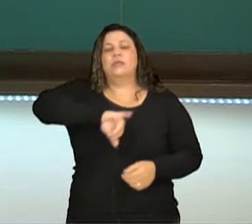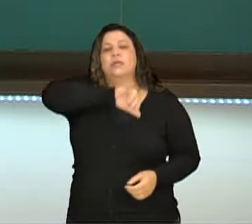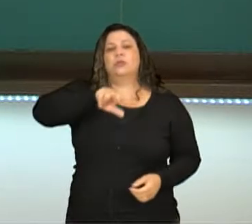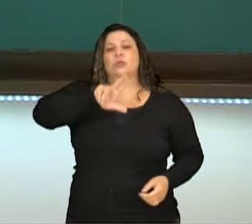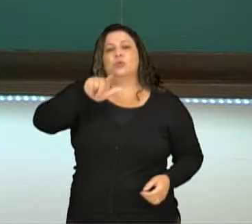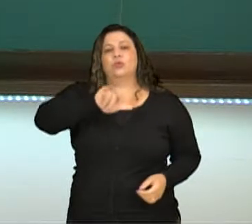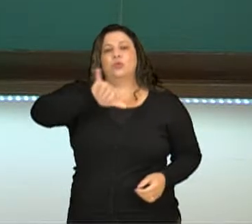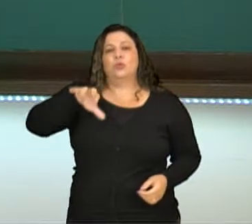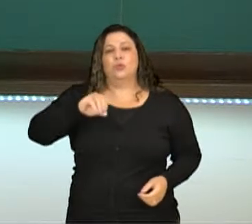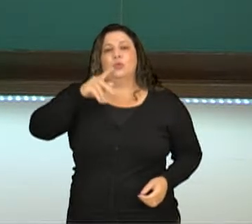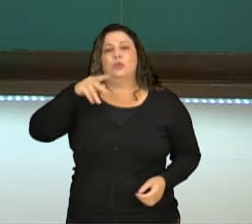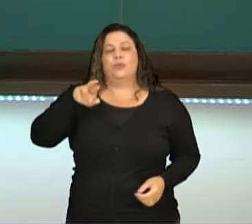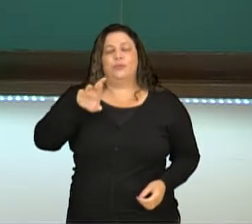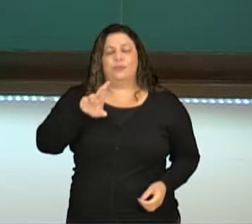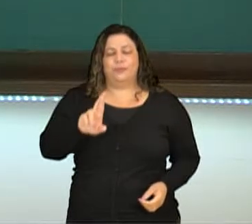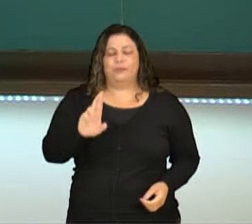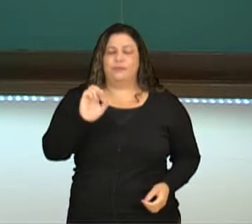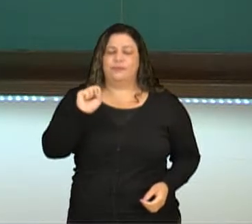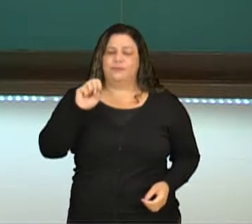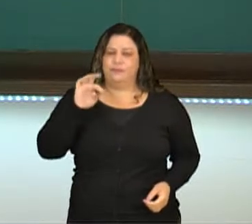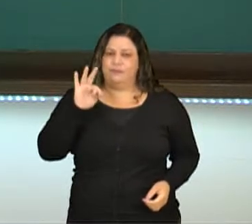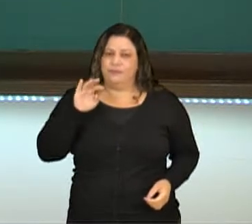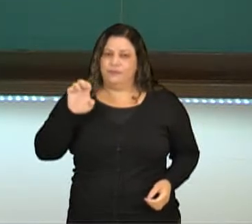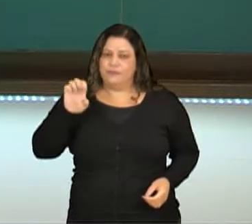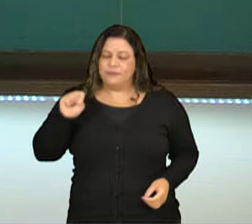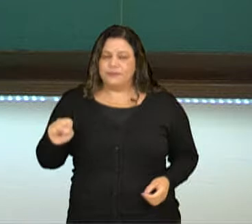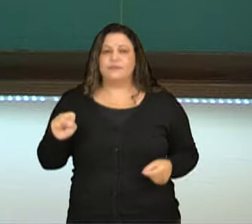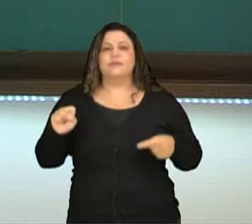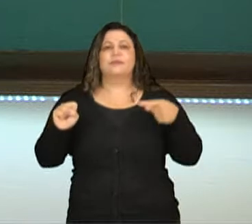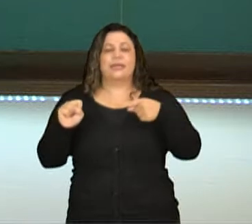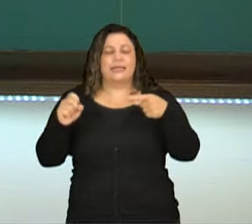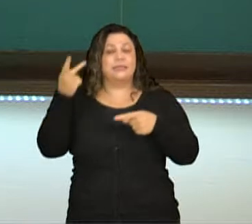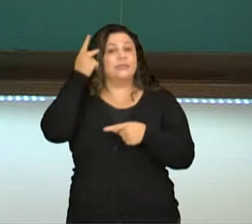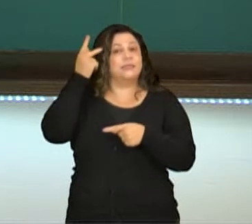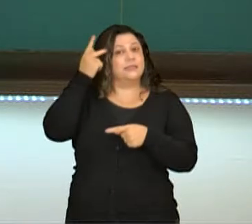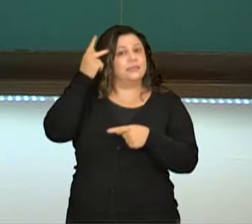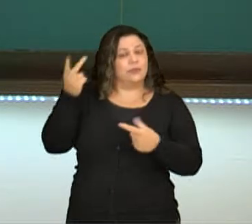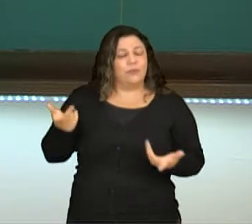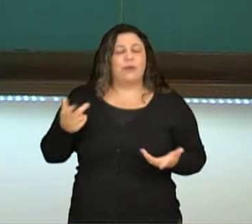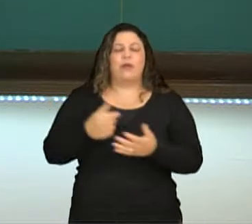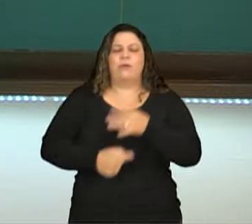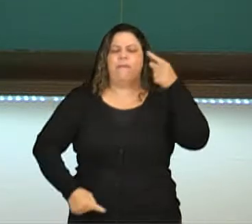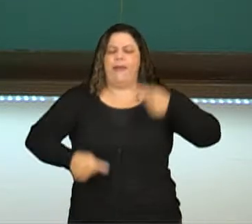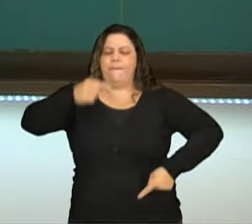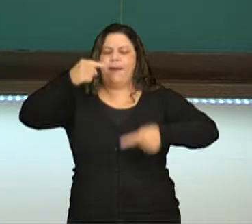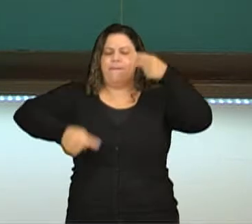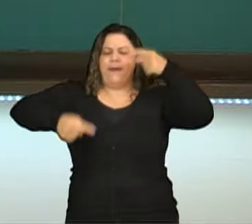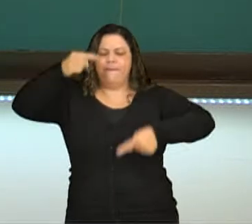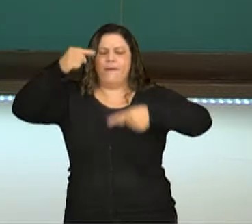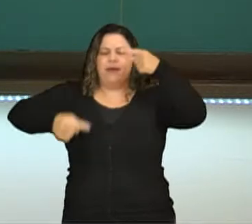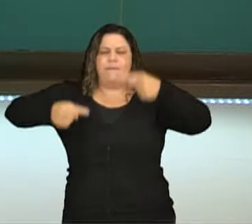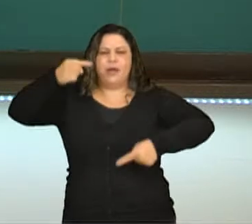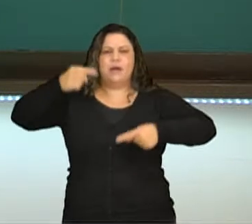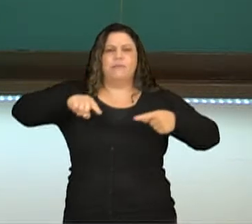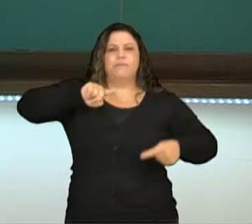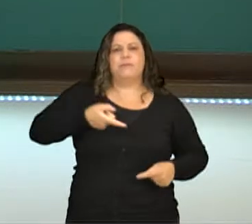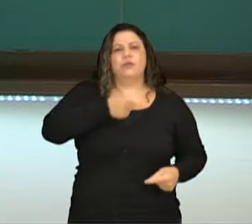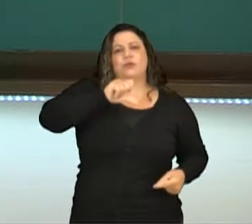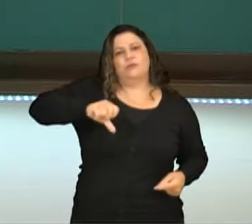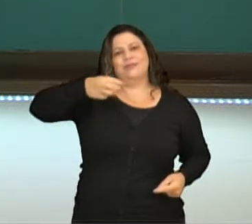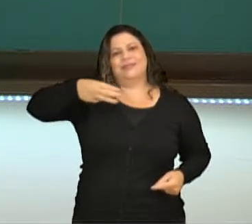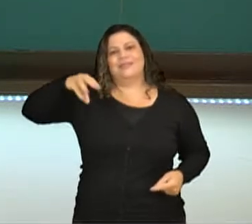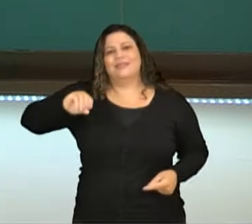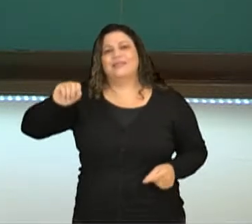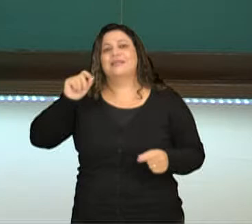Paulo. Então, Getúlio Vargas do Rio Grande do Sul contra Júlio Prestes de São Paulo, a disputa de 1930. Quem